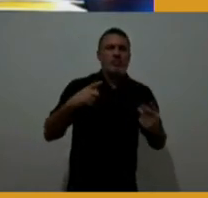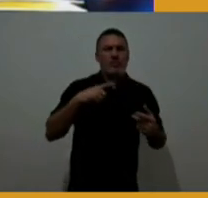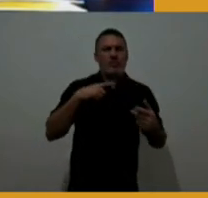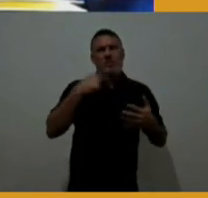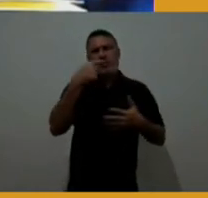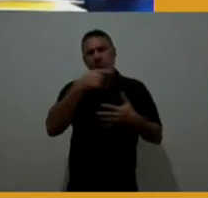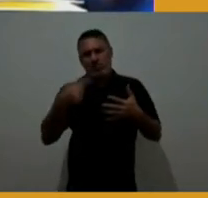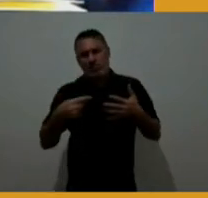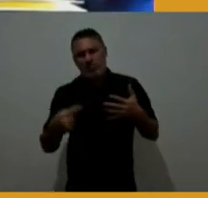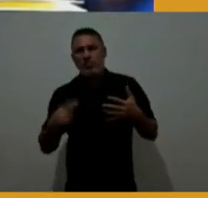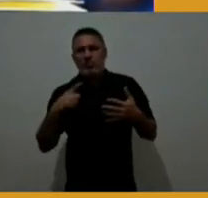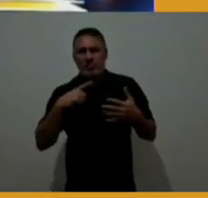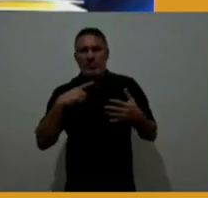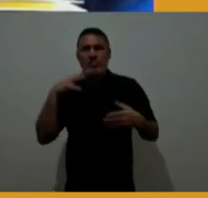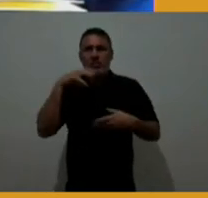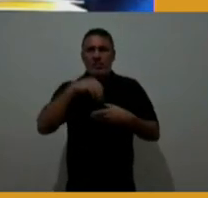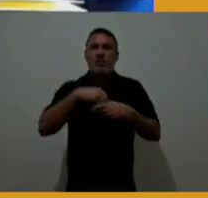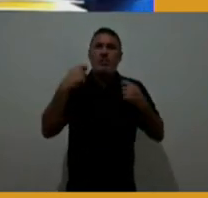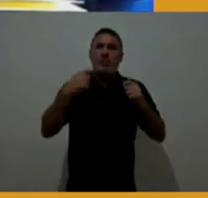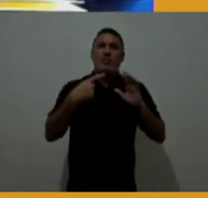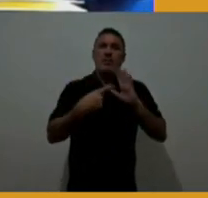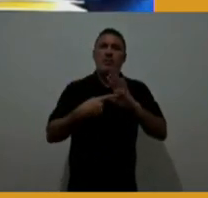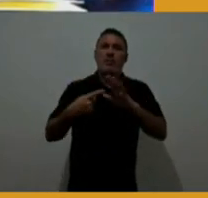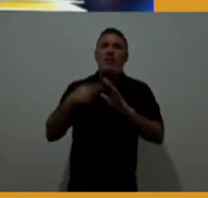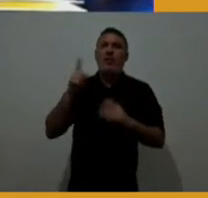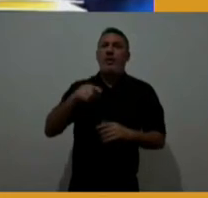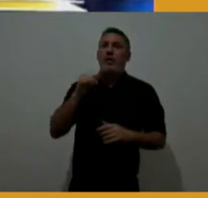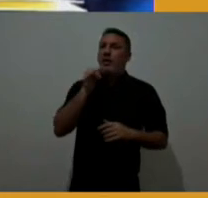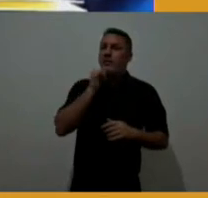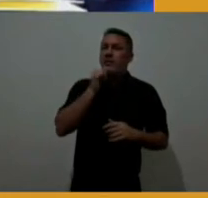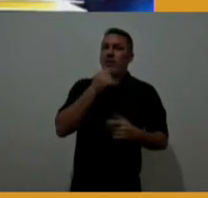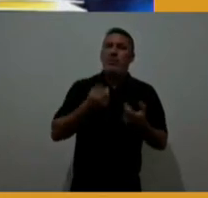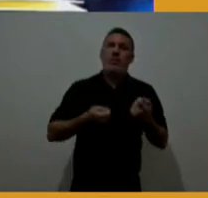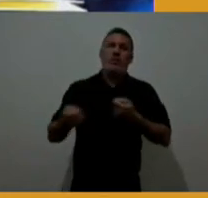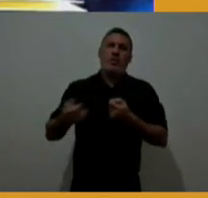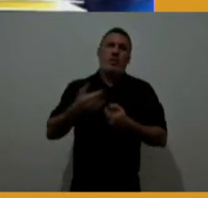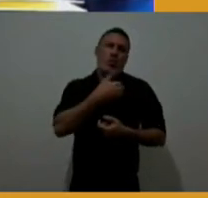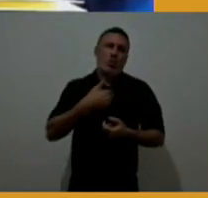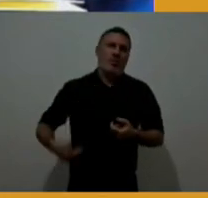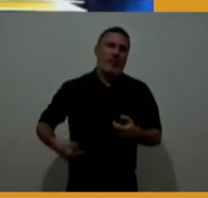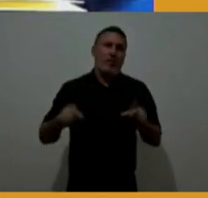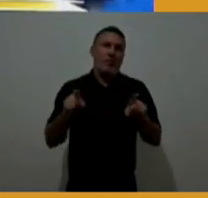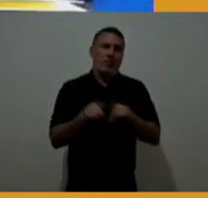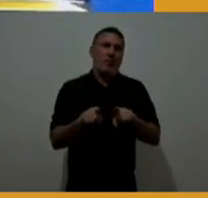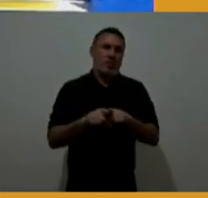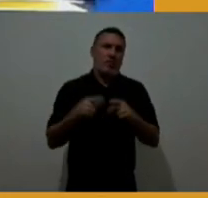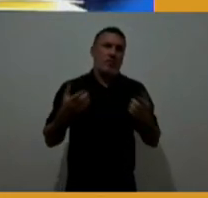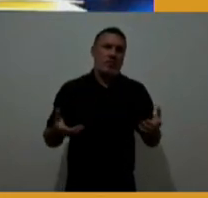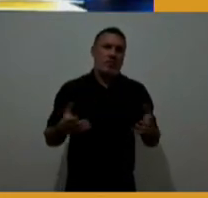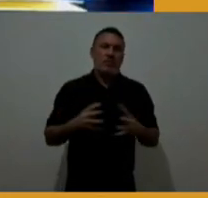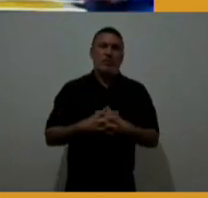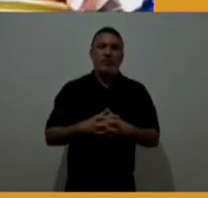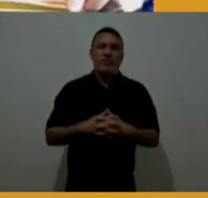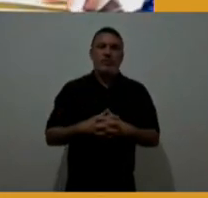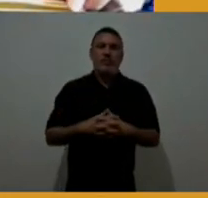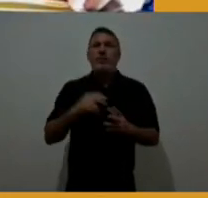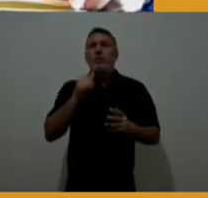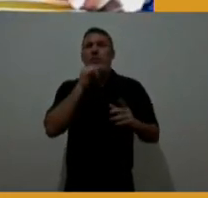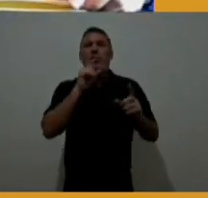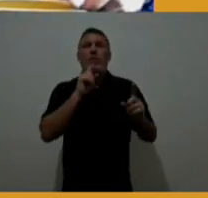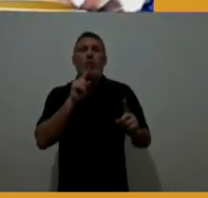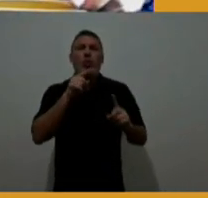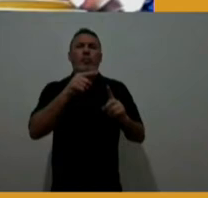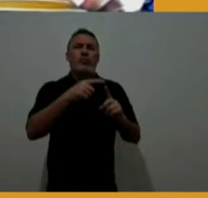nós temos que dar exemplo também de governança. Nós temos aqui objetivos muito claros,